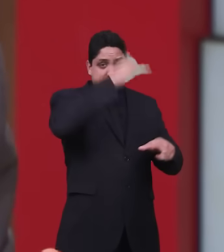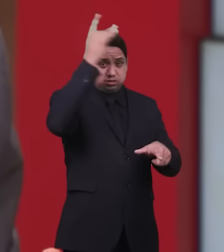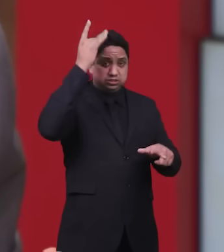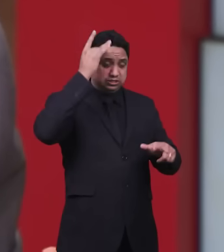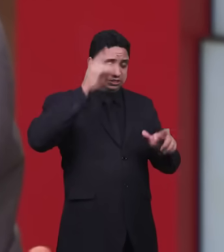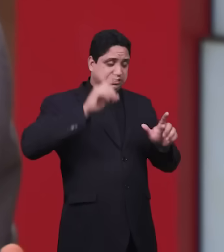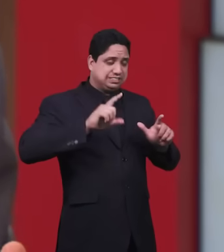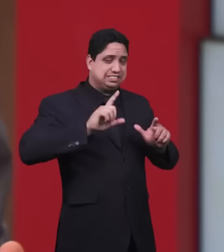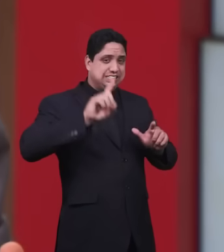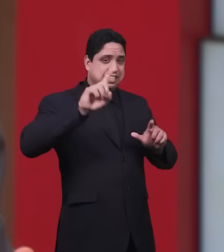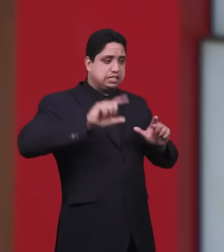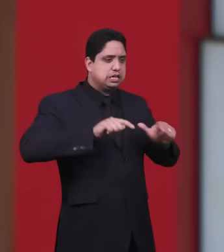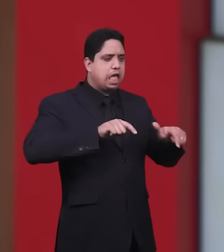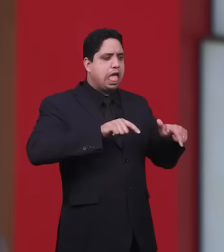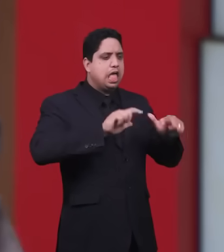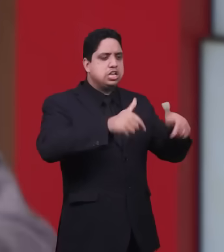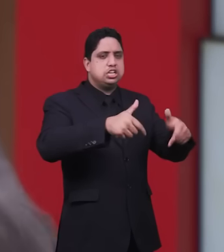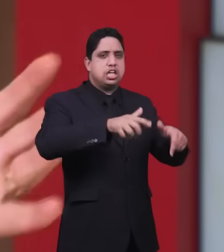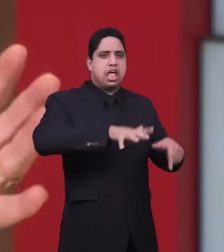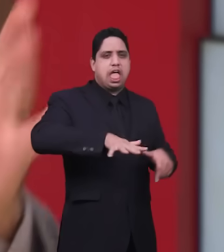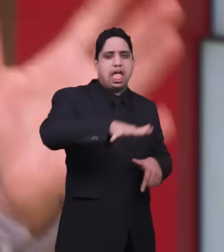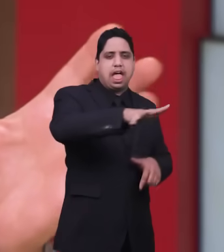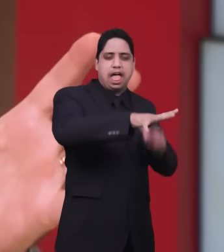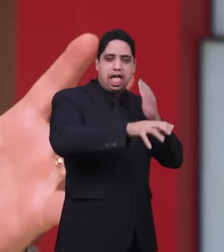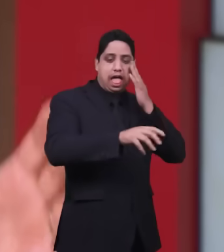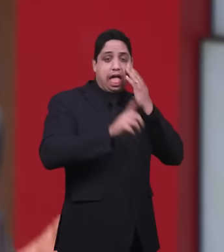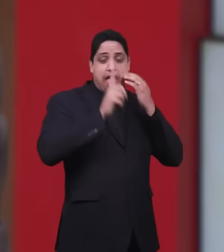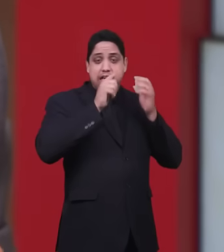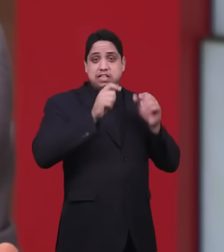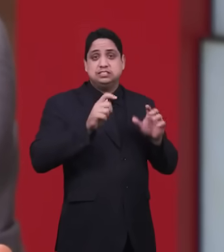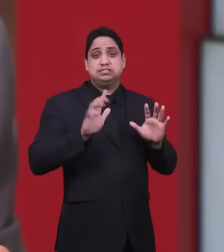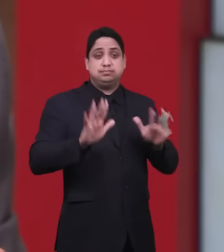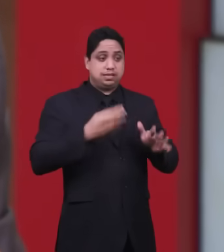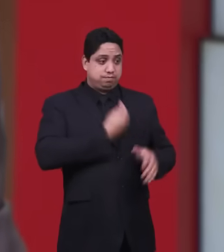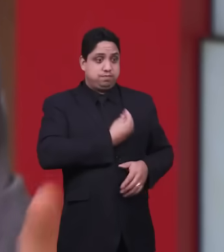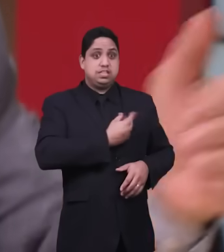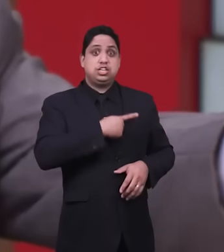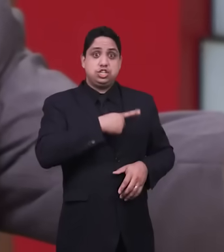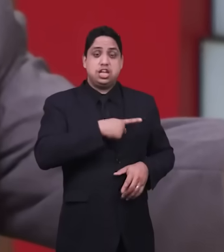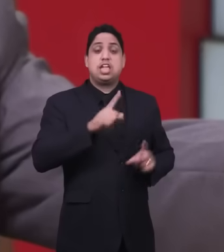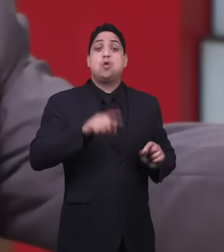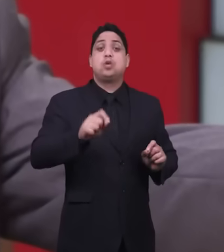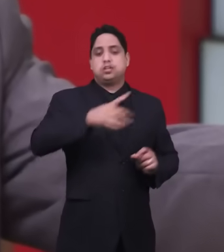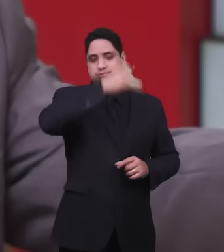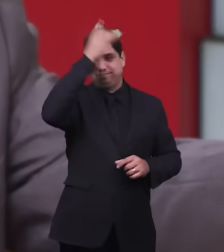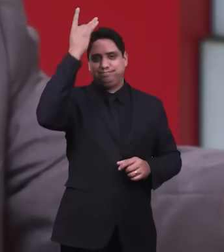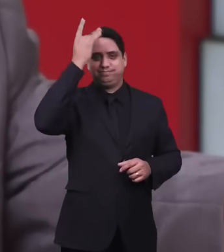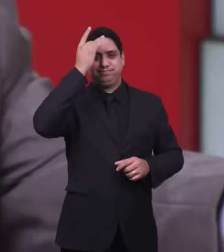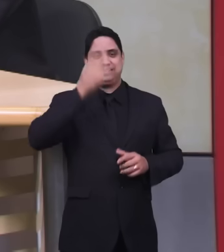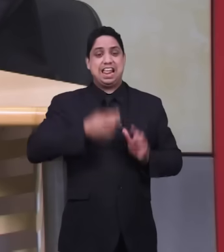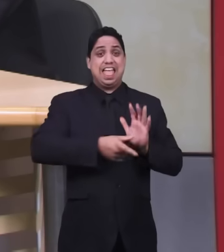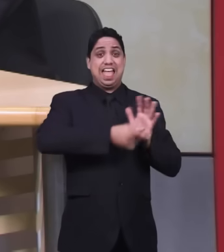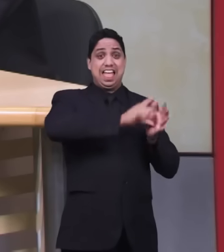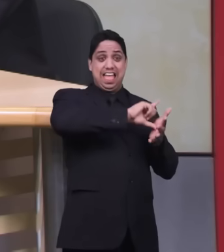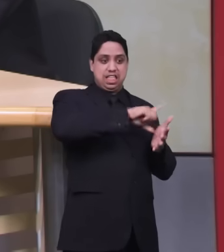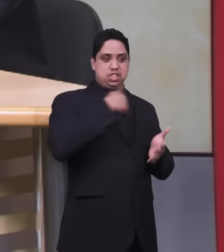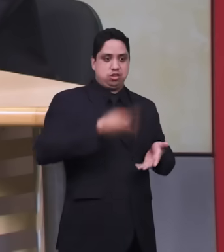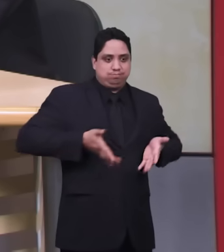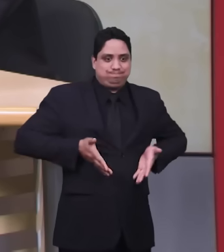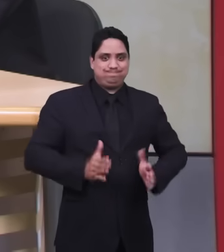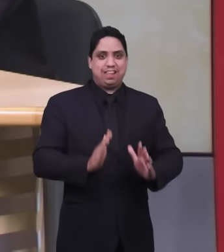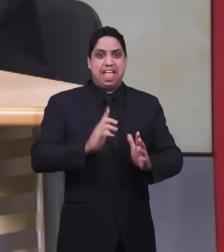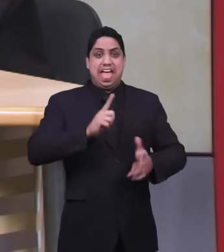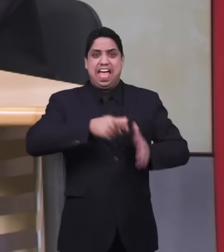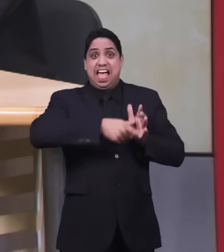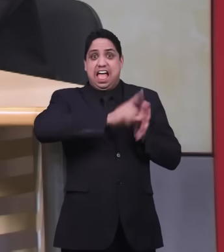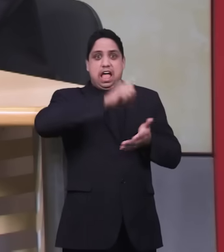de Deus se movia sobre a face das águas. Não havia nada, é o caos, mas a vida estava ali. que é o Espírito Santo. A vida existia antes de nós, antes de